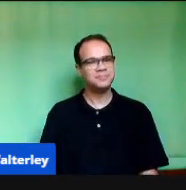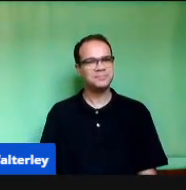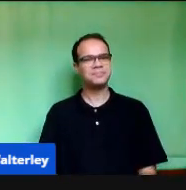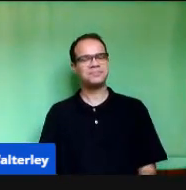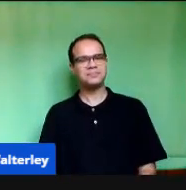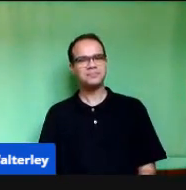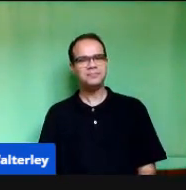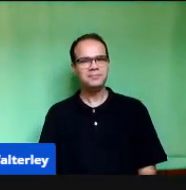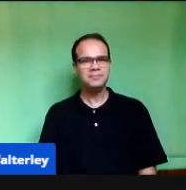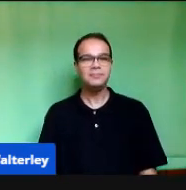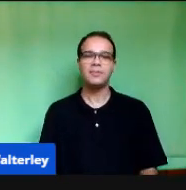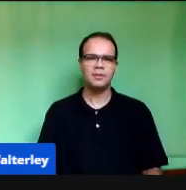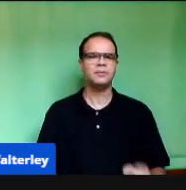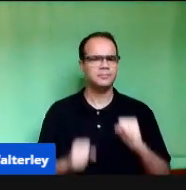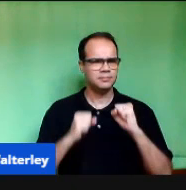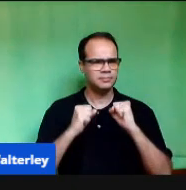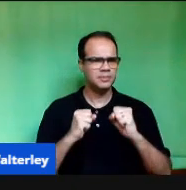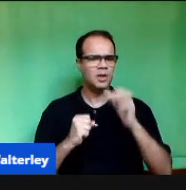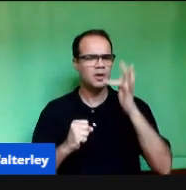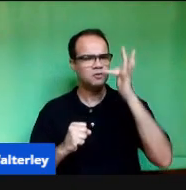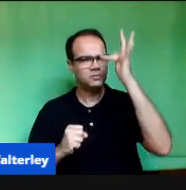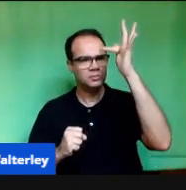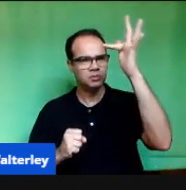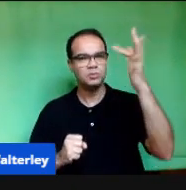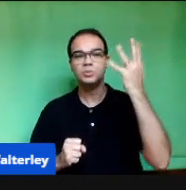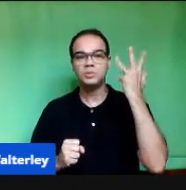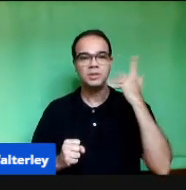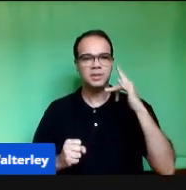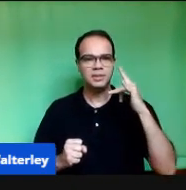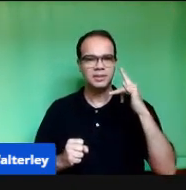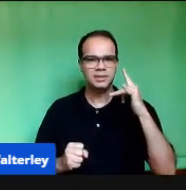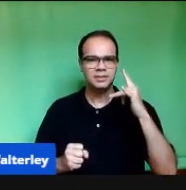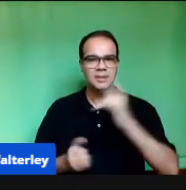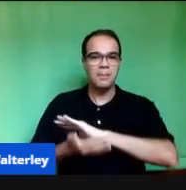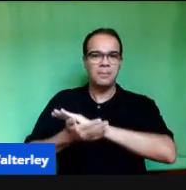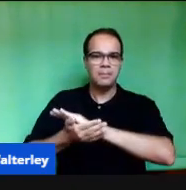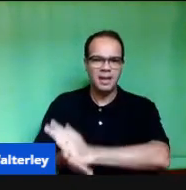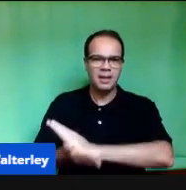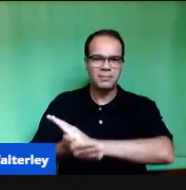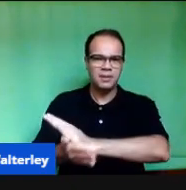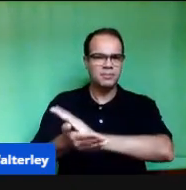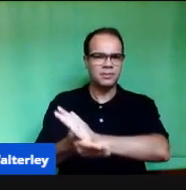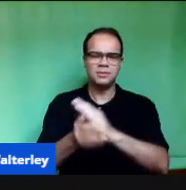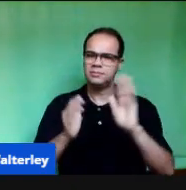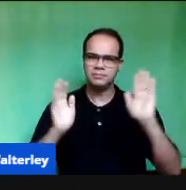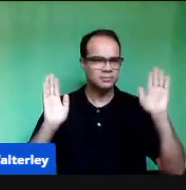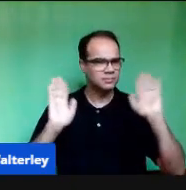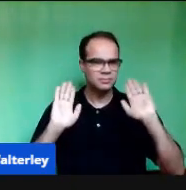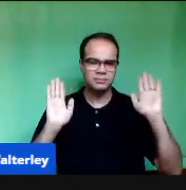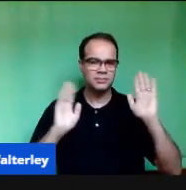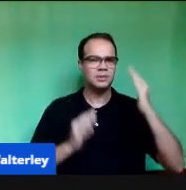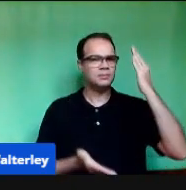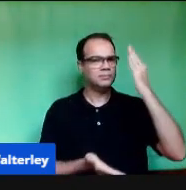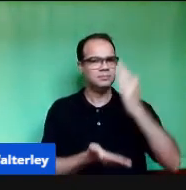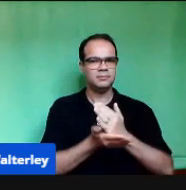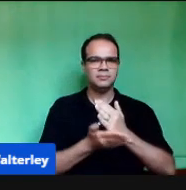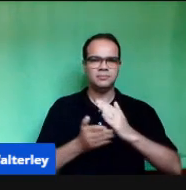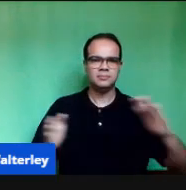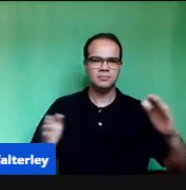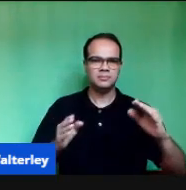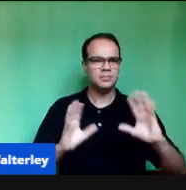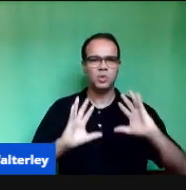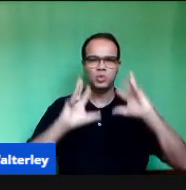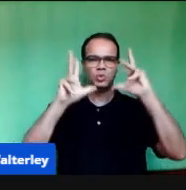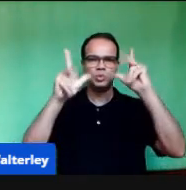nessa geração de crianças, mas que, obviamente, precisa da mediação de nós,